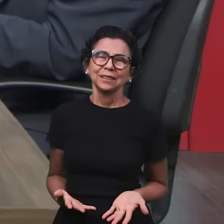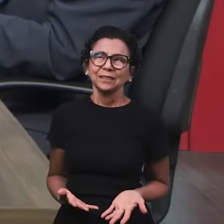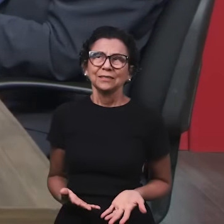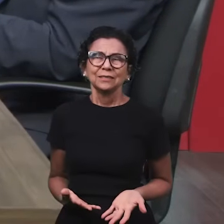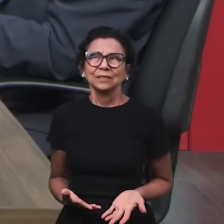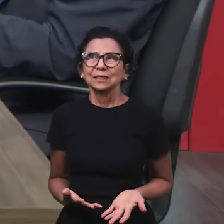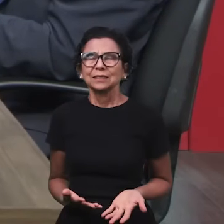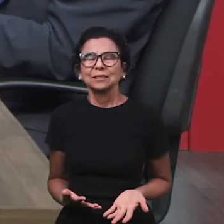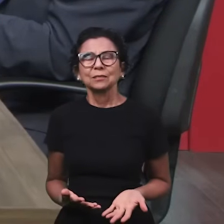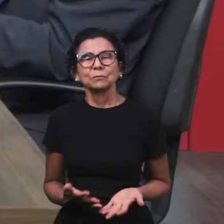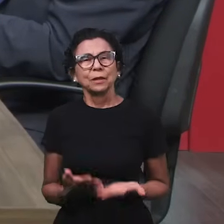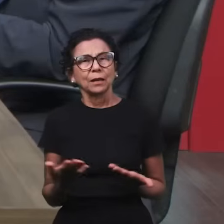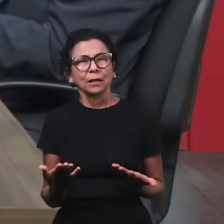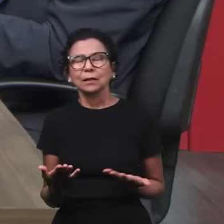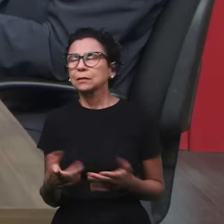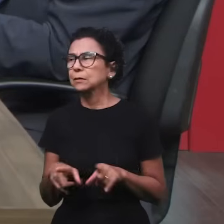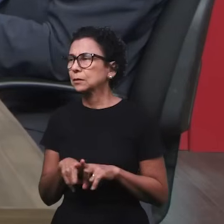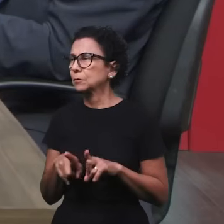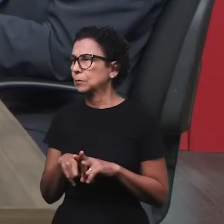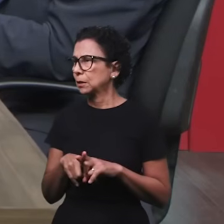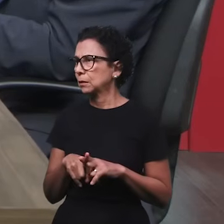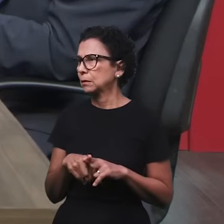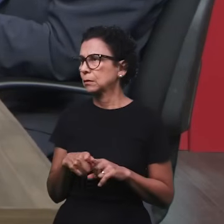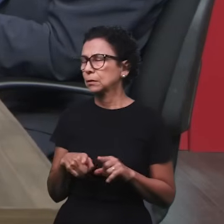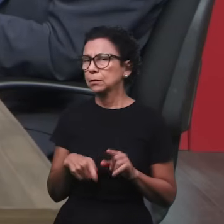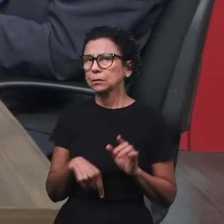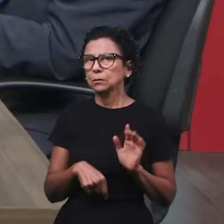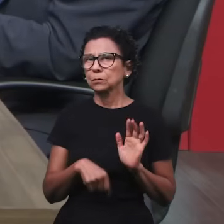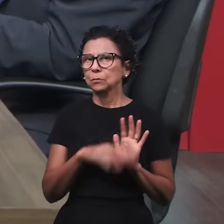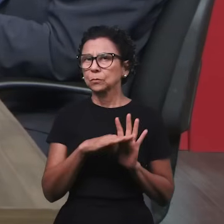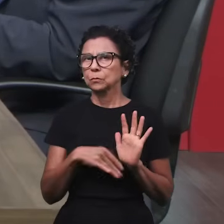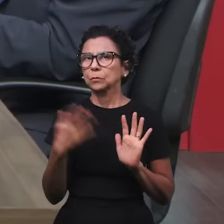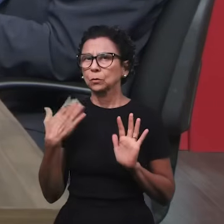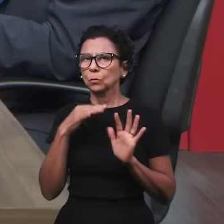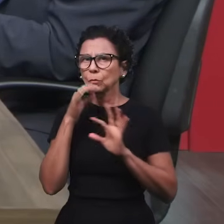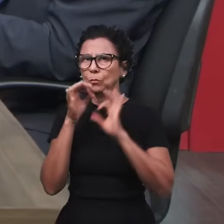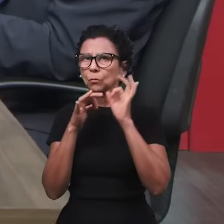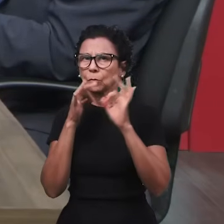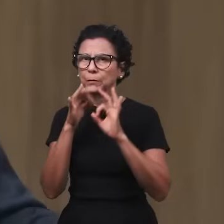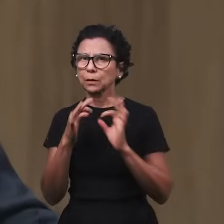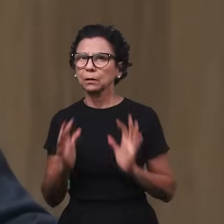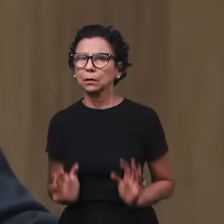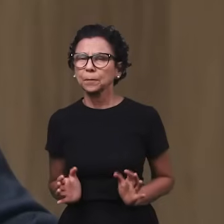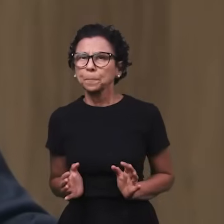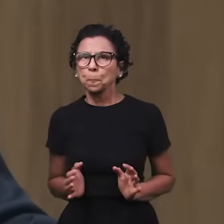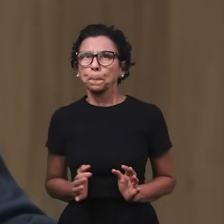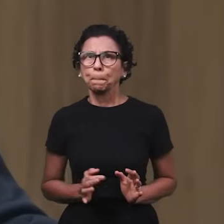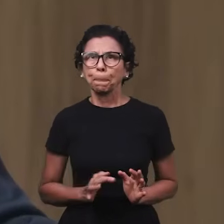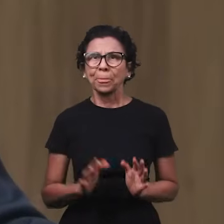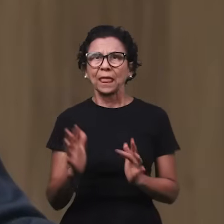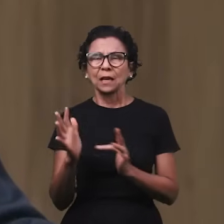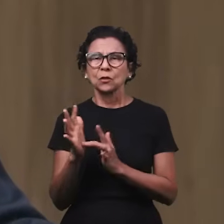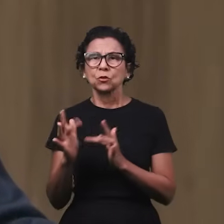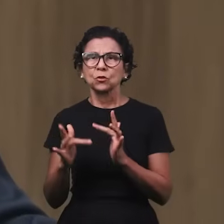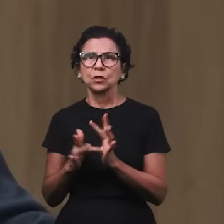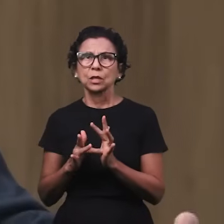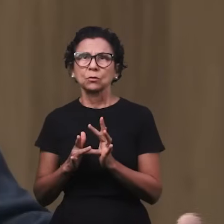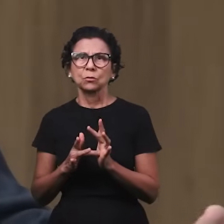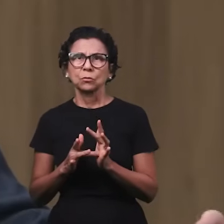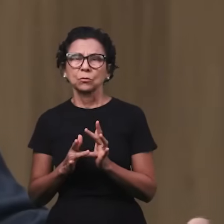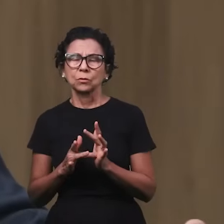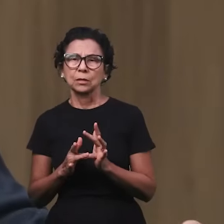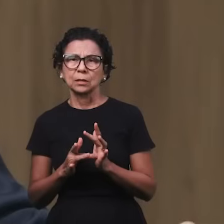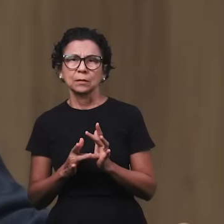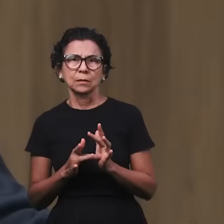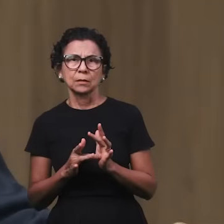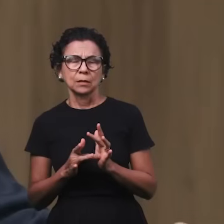perguntas, né? Até nós comentamos em um dos episódios já do Ciência e Fé, né? Jesus, quando ele diz, ele não faz uma pergunta, ó, eu sou o